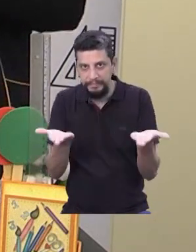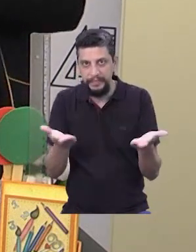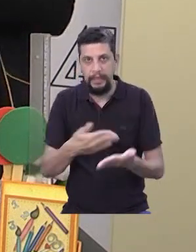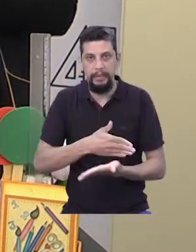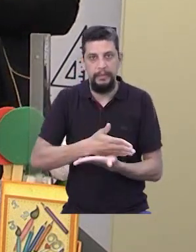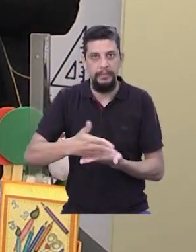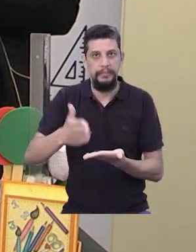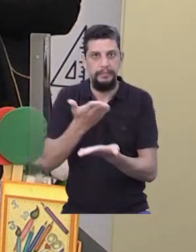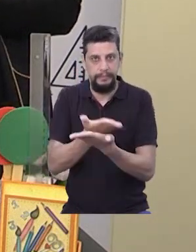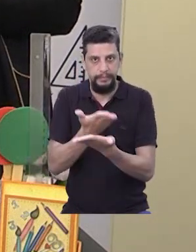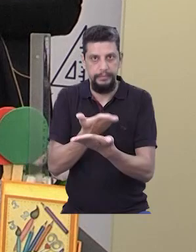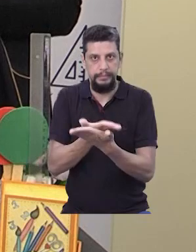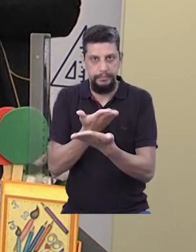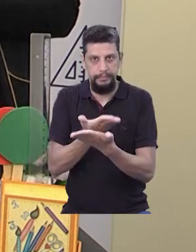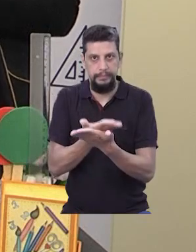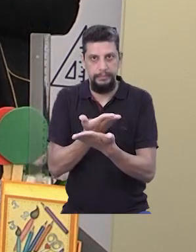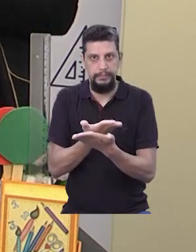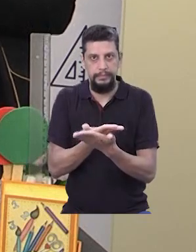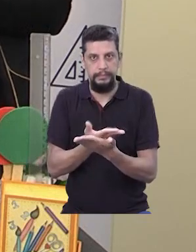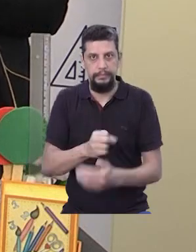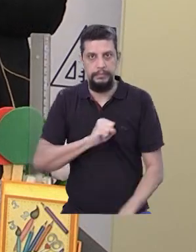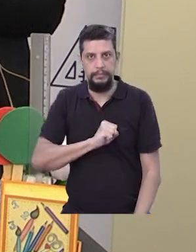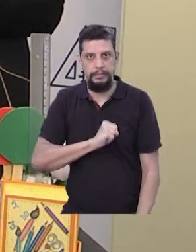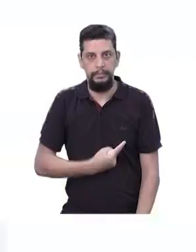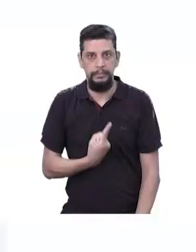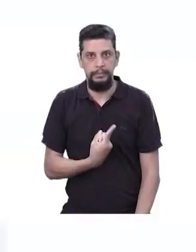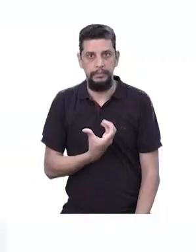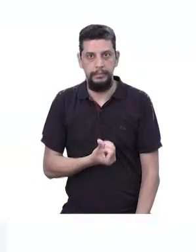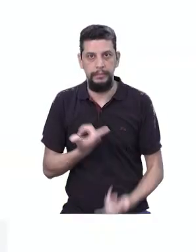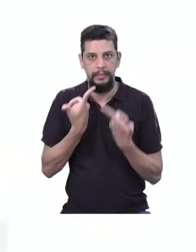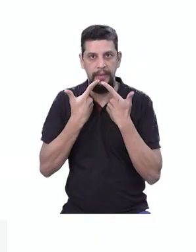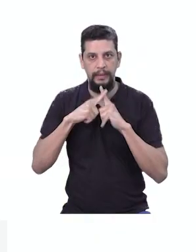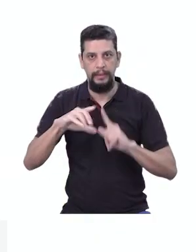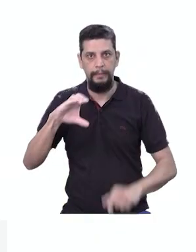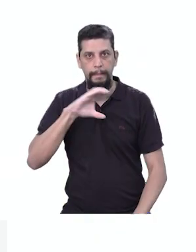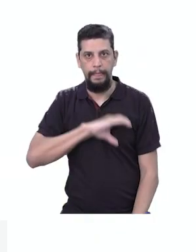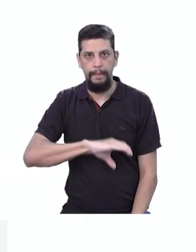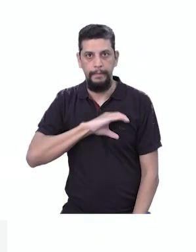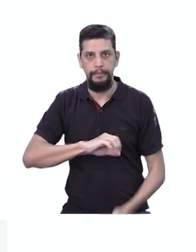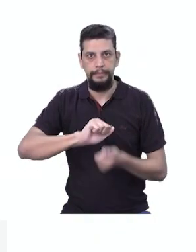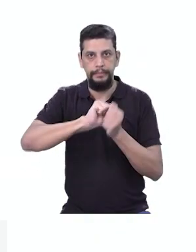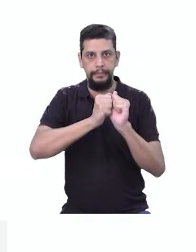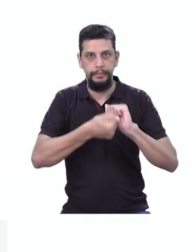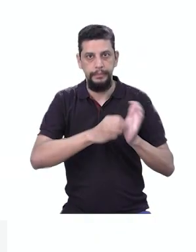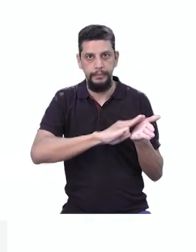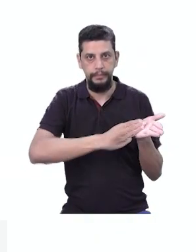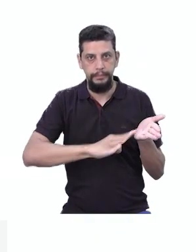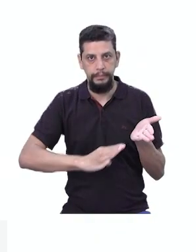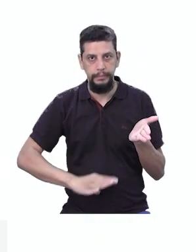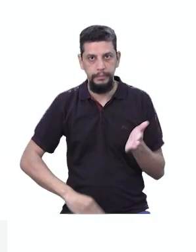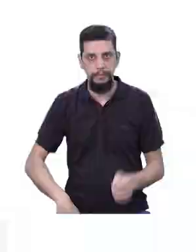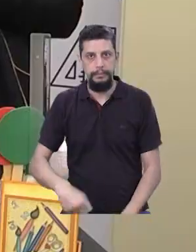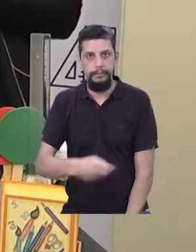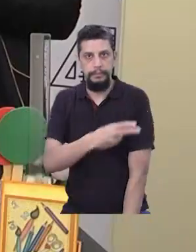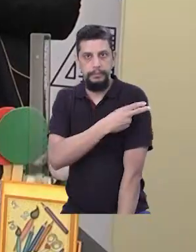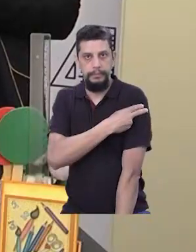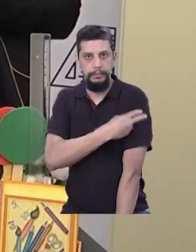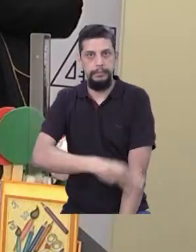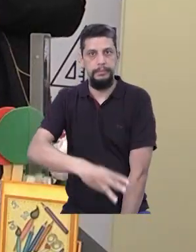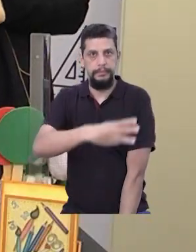Vamos dar início à nossa aula número 16 de língua portuguesa, adequação do segundo e terceiro